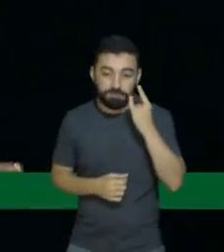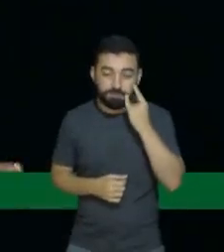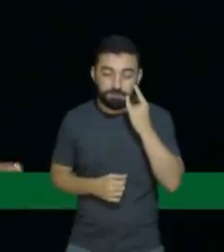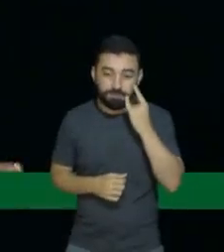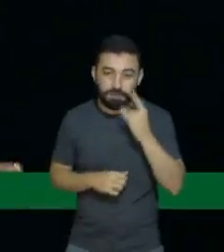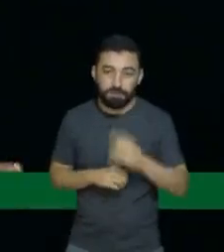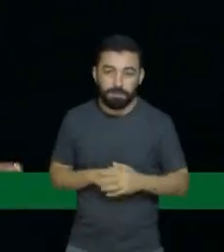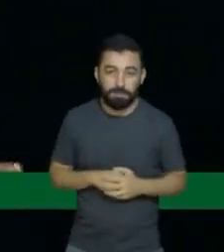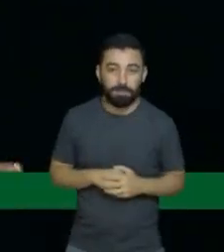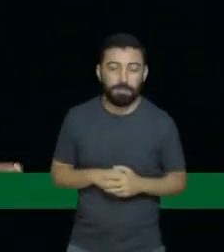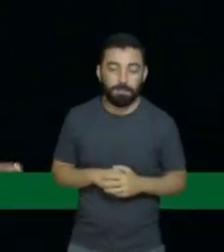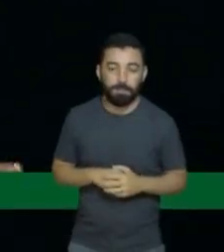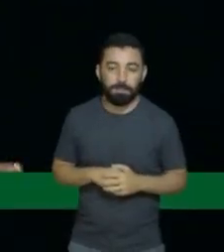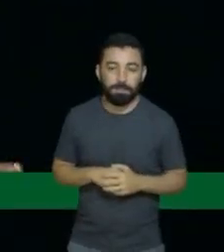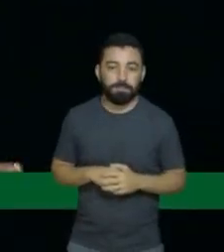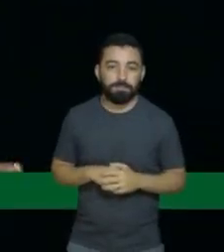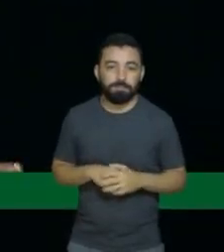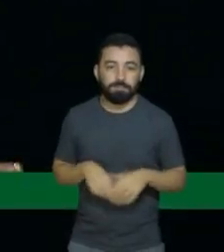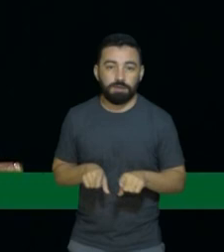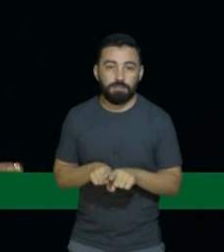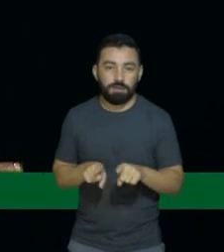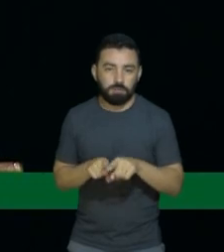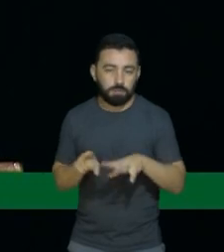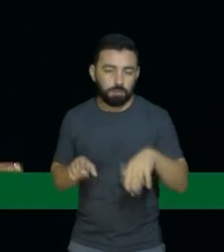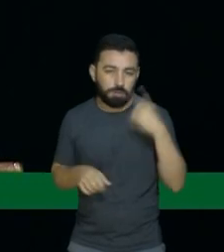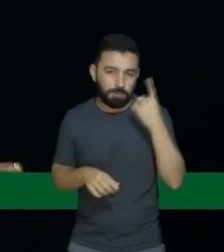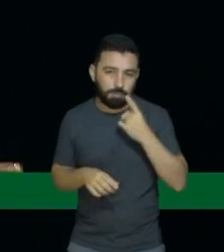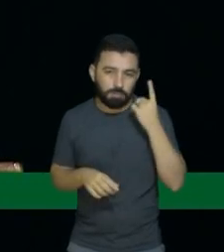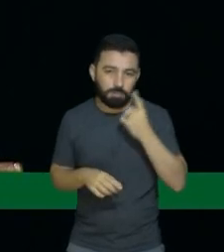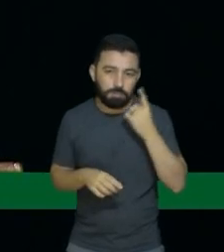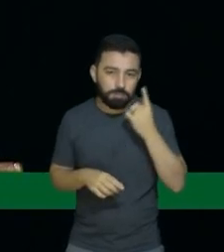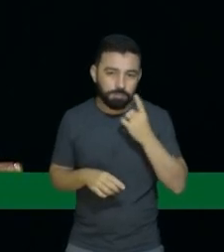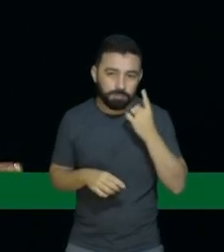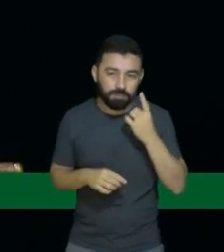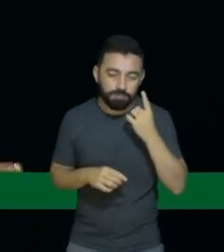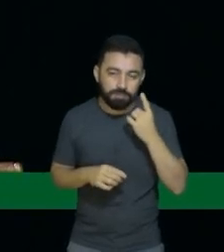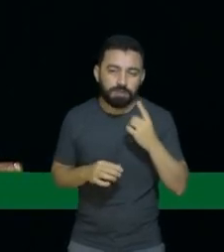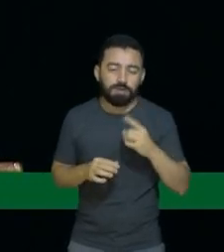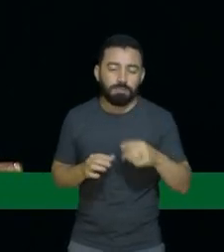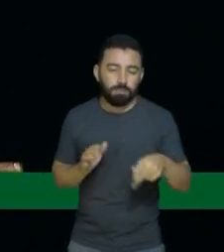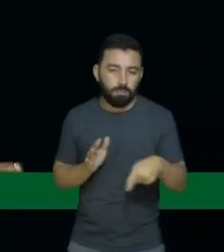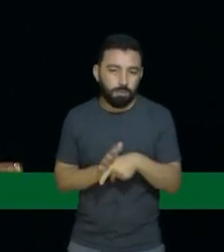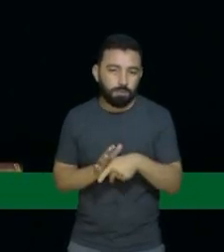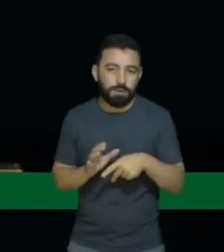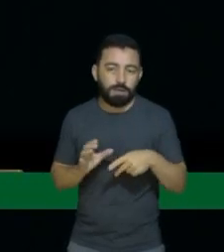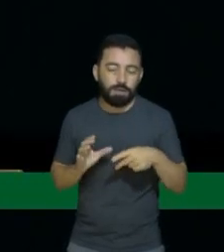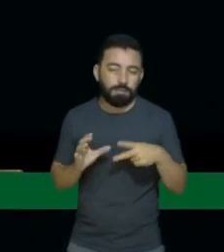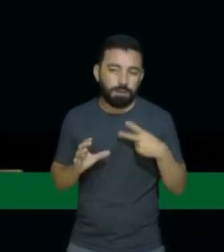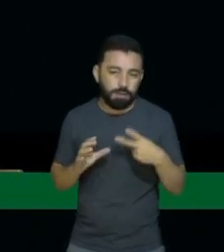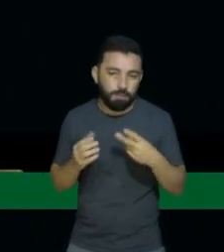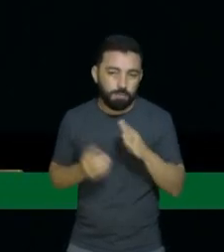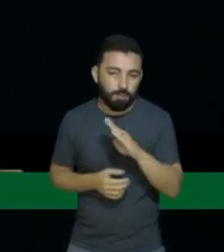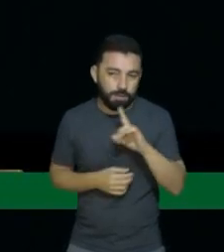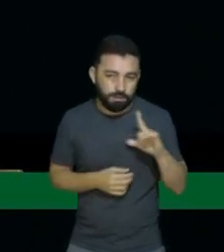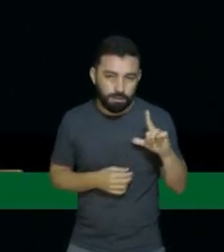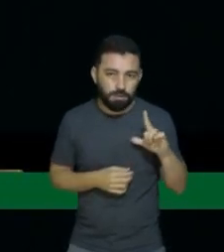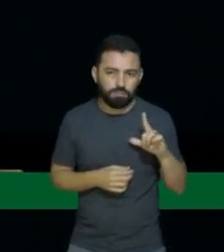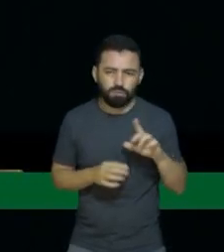Nadal parlamentares da lesque e da Câmara Municipal de Blumenau demais